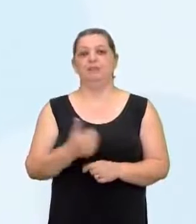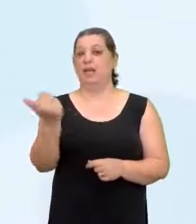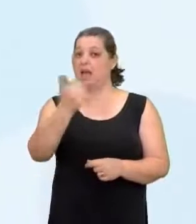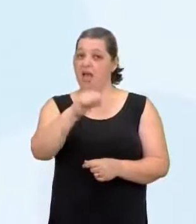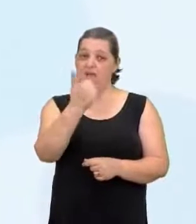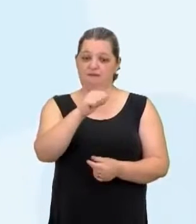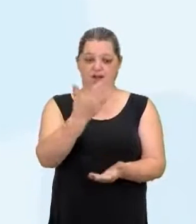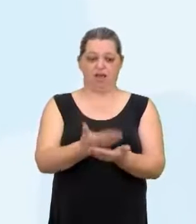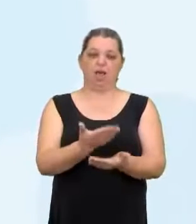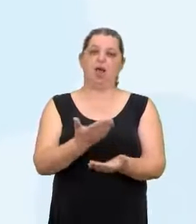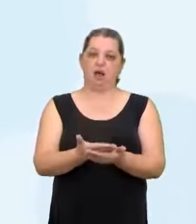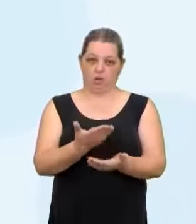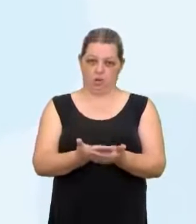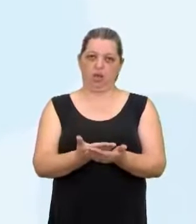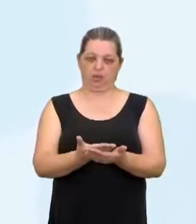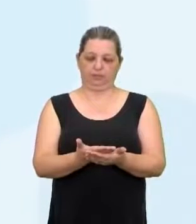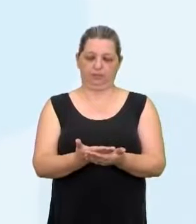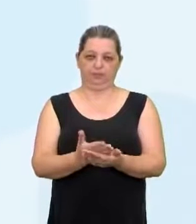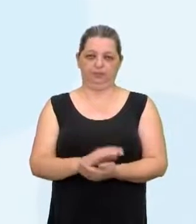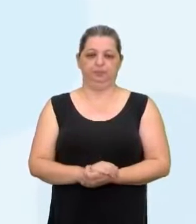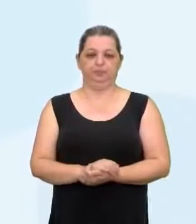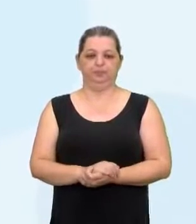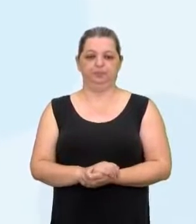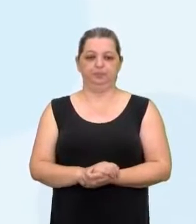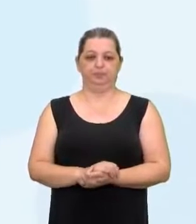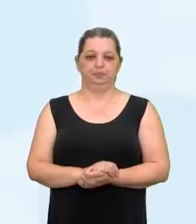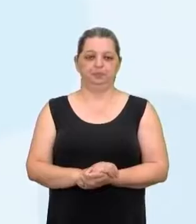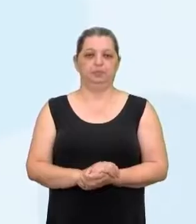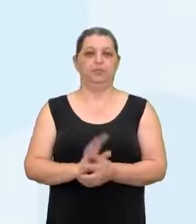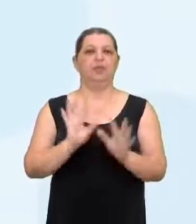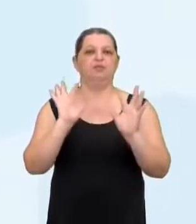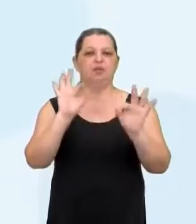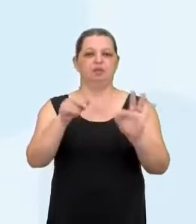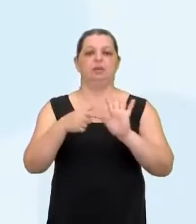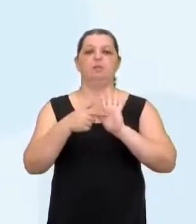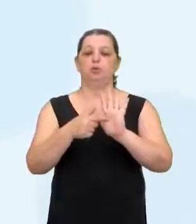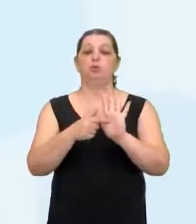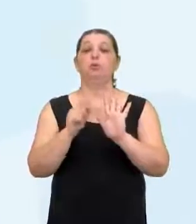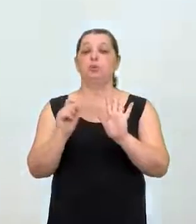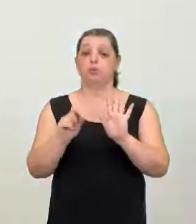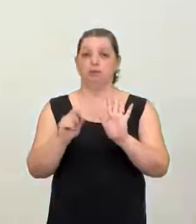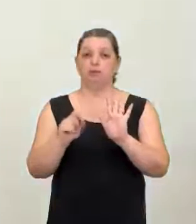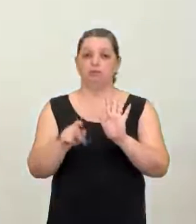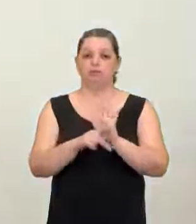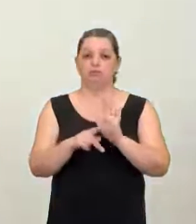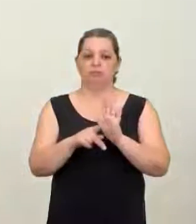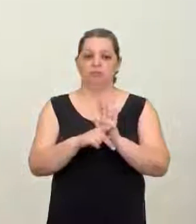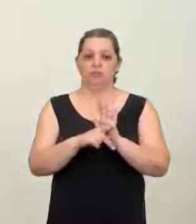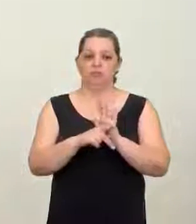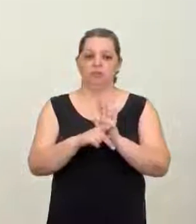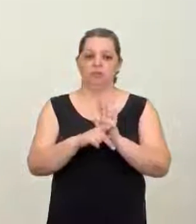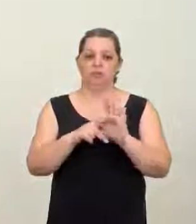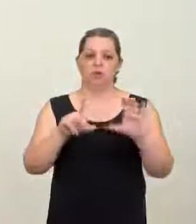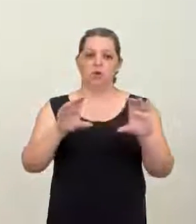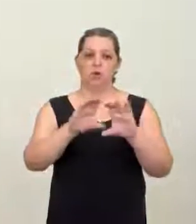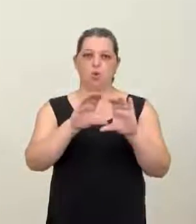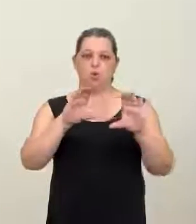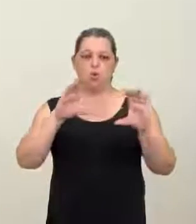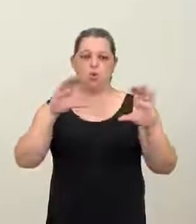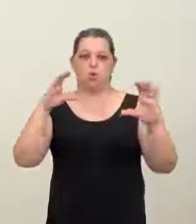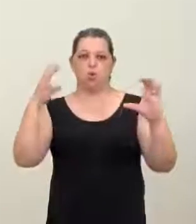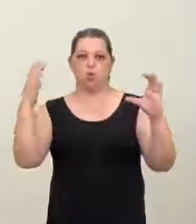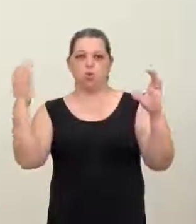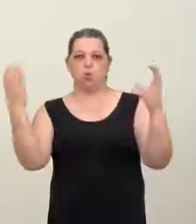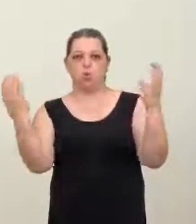de avaliar a nossa aula, pessoal. Eu vou terminar mostrando aqui o Coliseu de Roma do Nicolas,